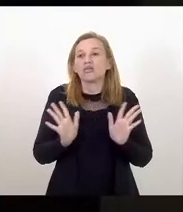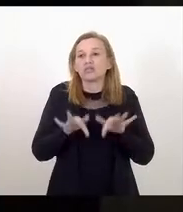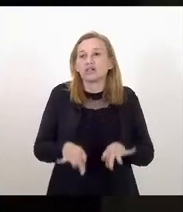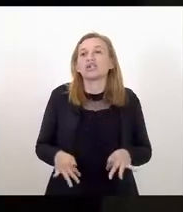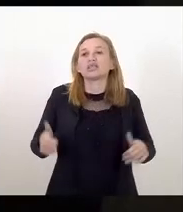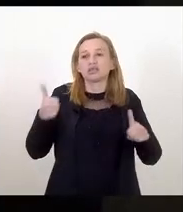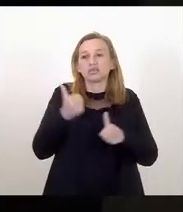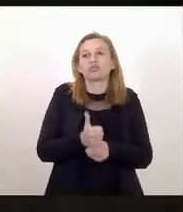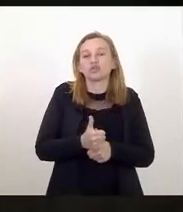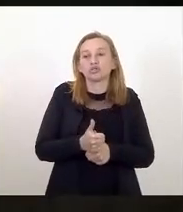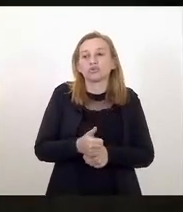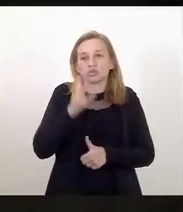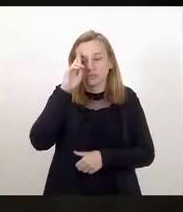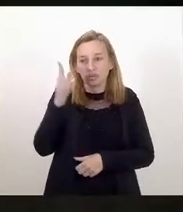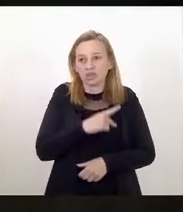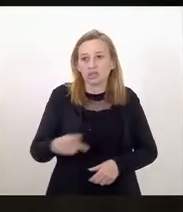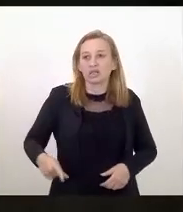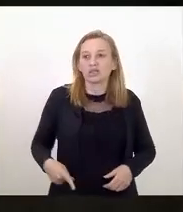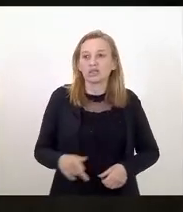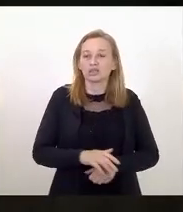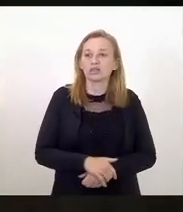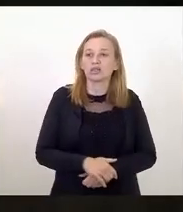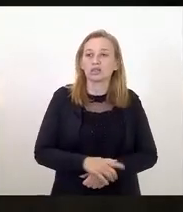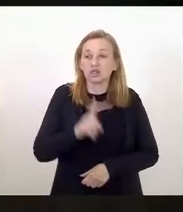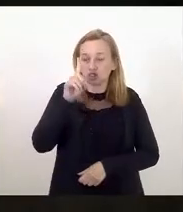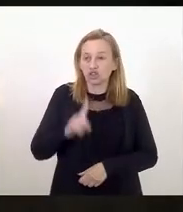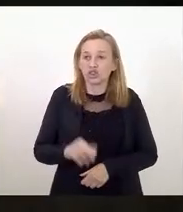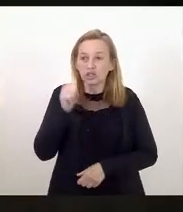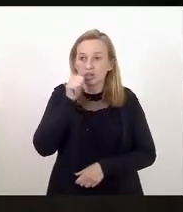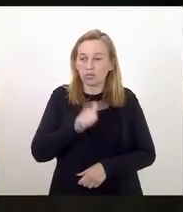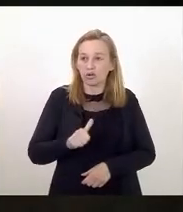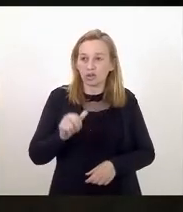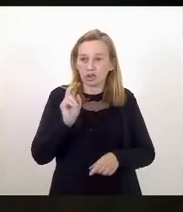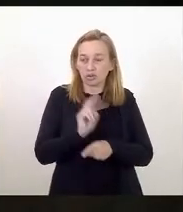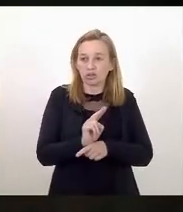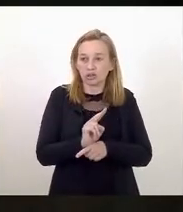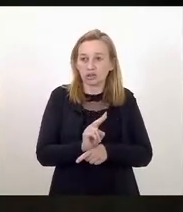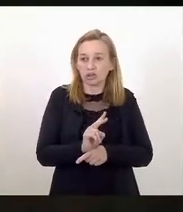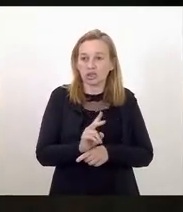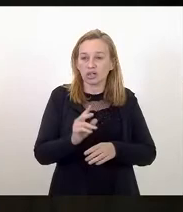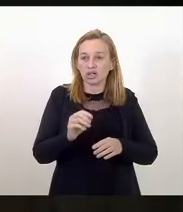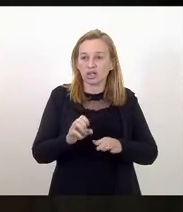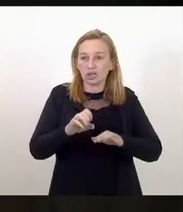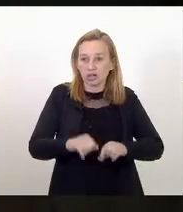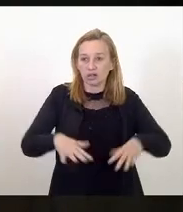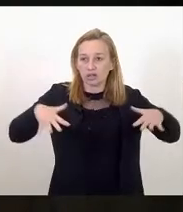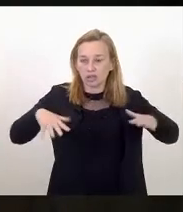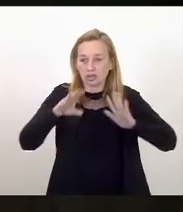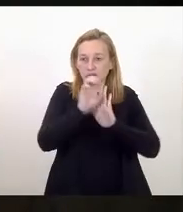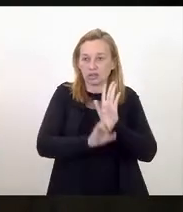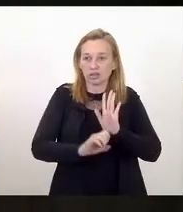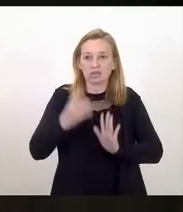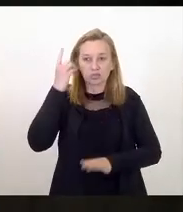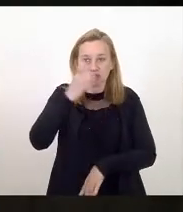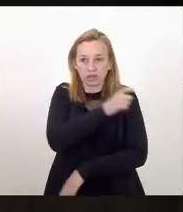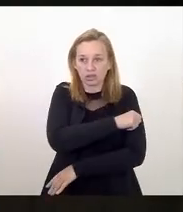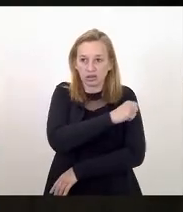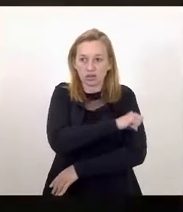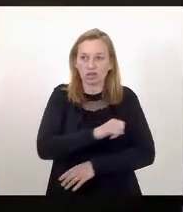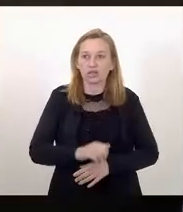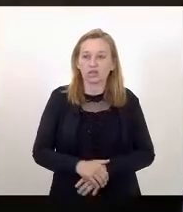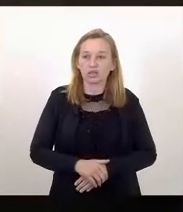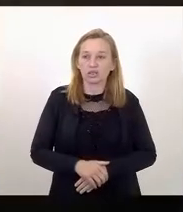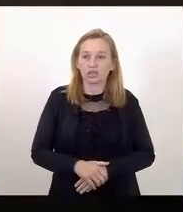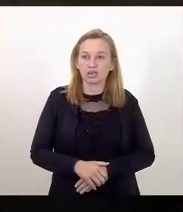por substitutivo, presidente. Pela comissão de defesa do direito da mulher, para emitir parecer sobre as emendas de plenário, deputada Fermeira Regiane. Presidente,